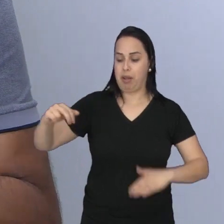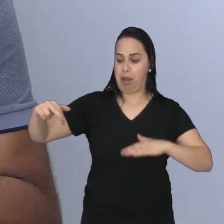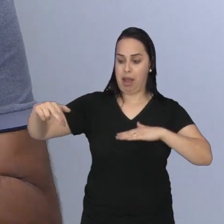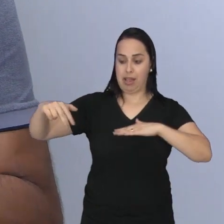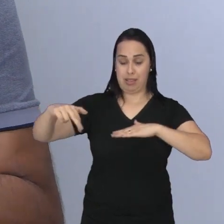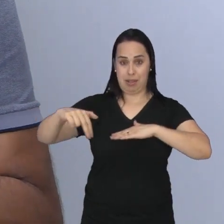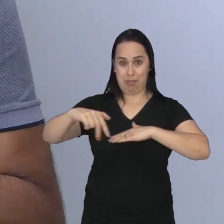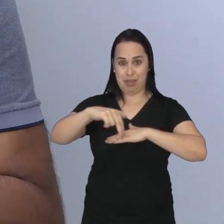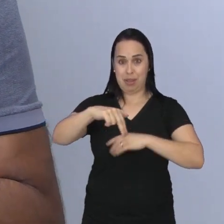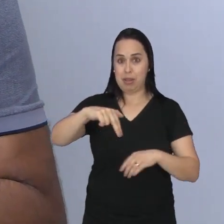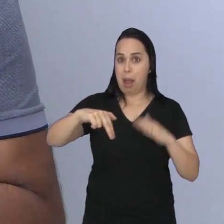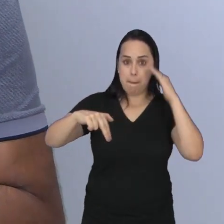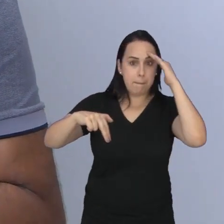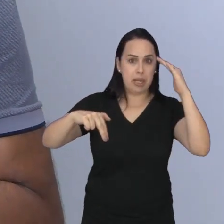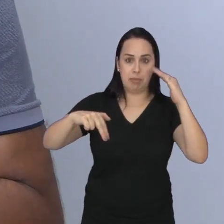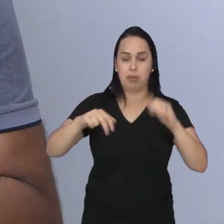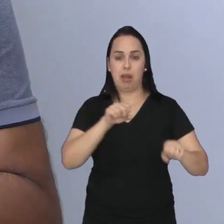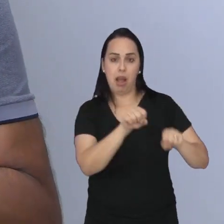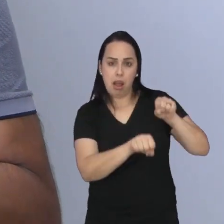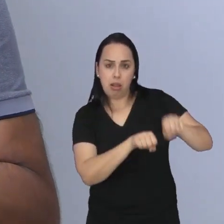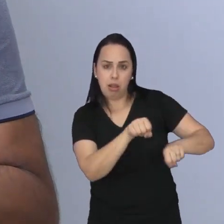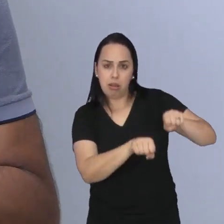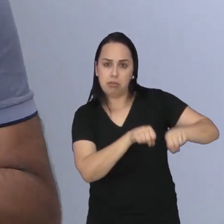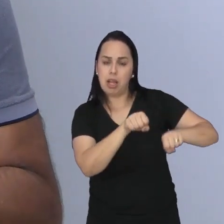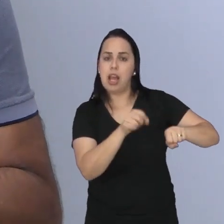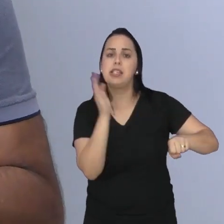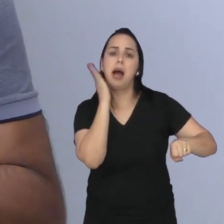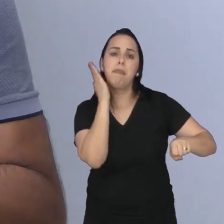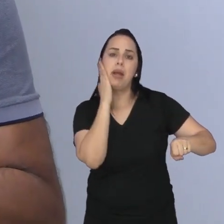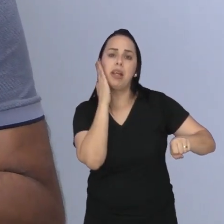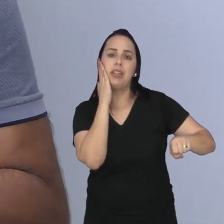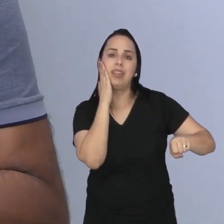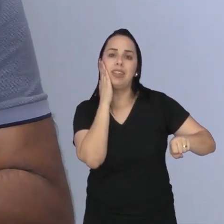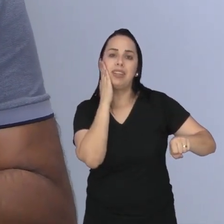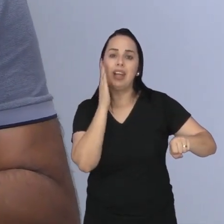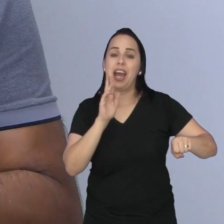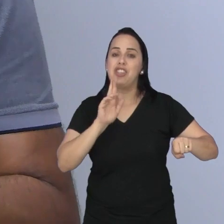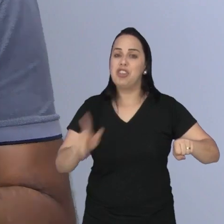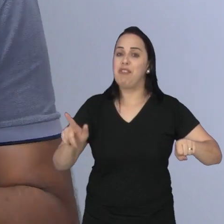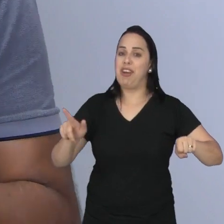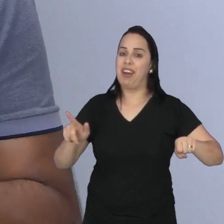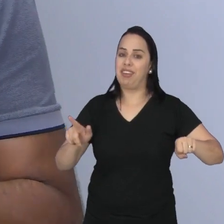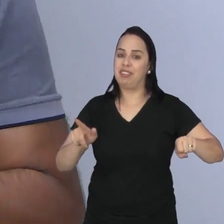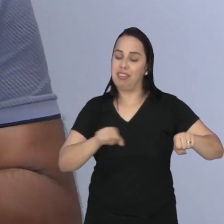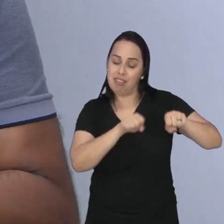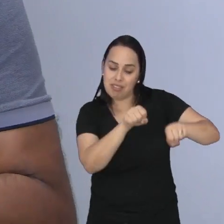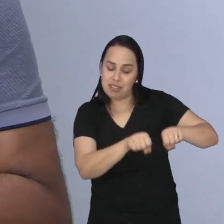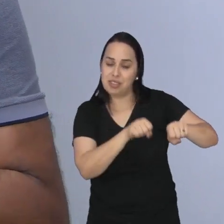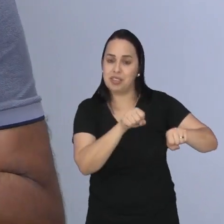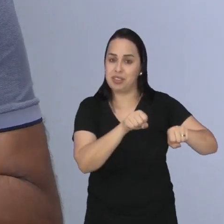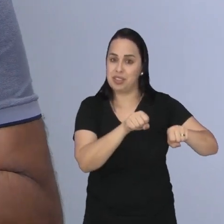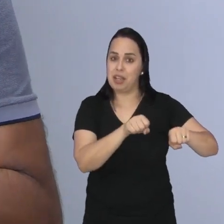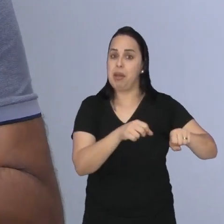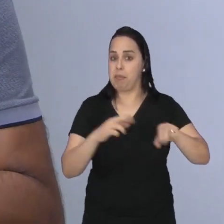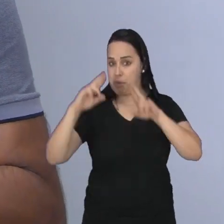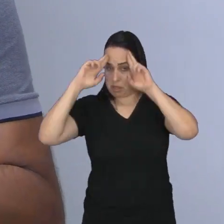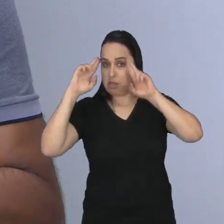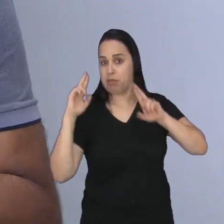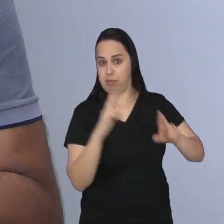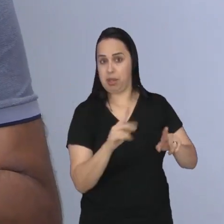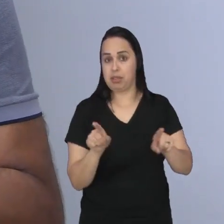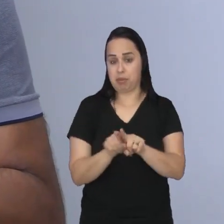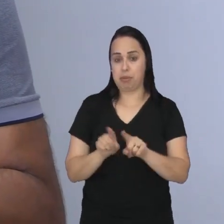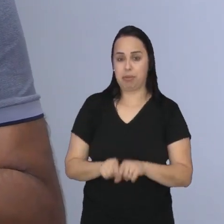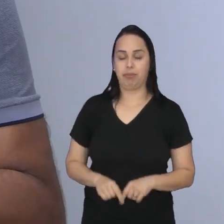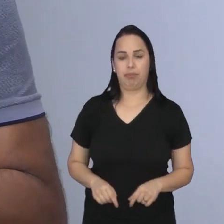o pedestre tem prioridade, né? O ciclista, ele tem que saber que ele não é um pedestre, é um ciclista, é um outro modal. Ele